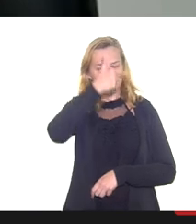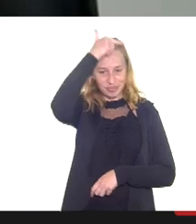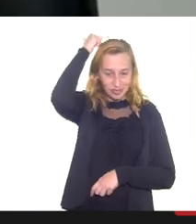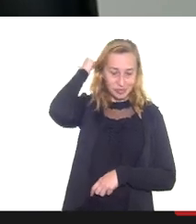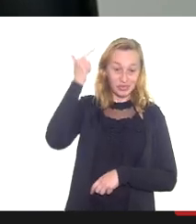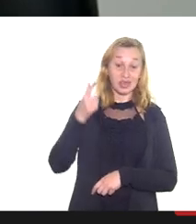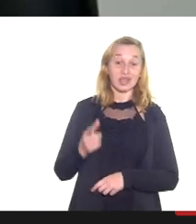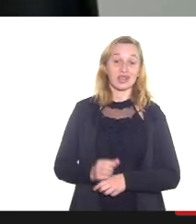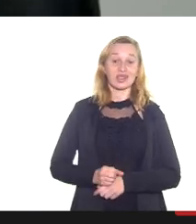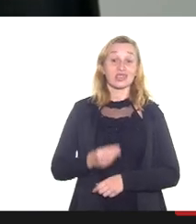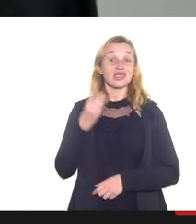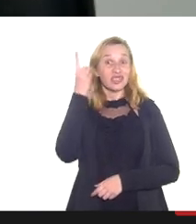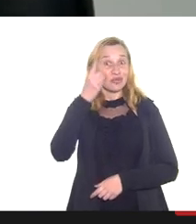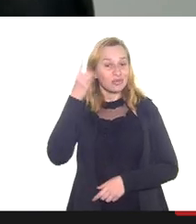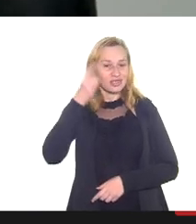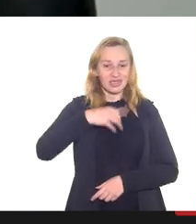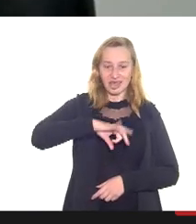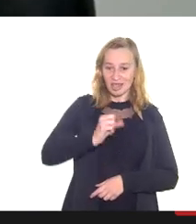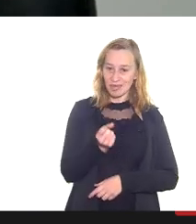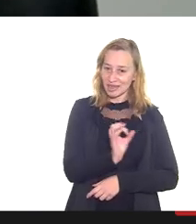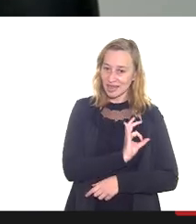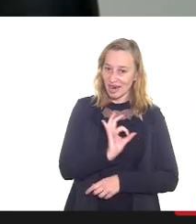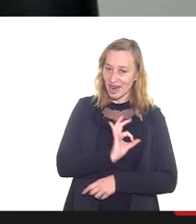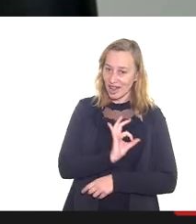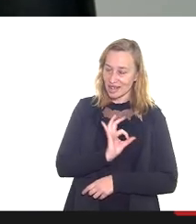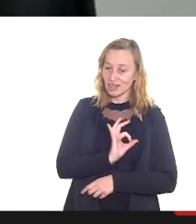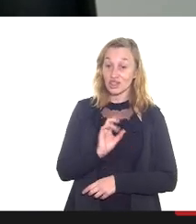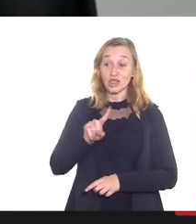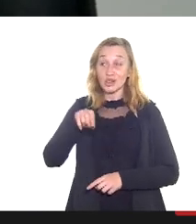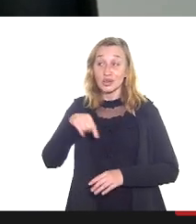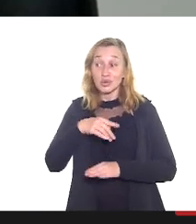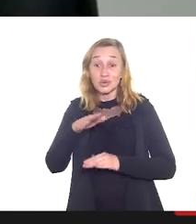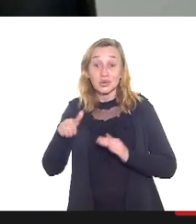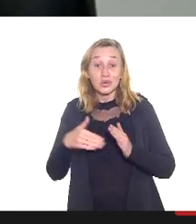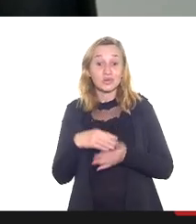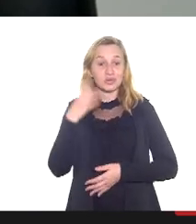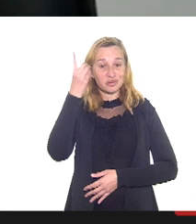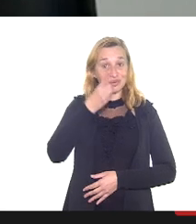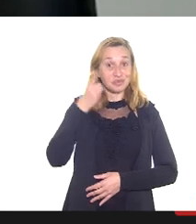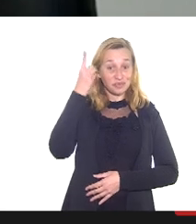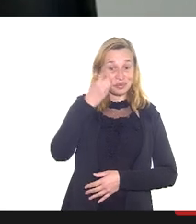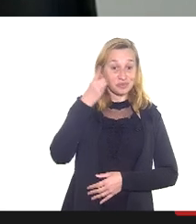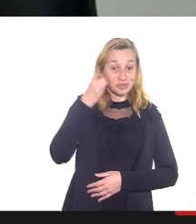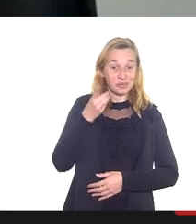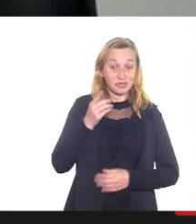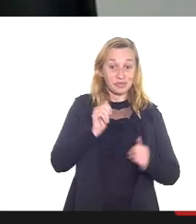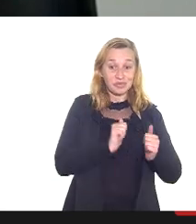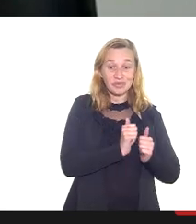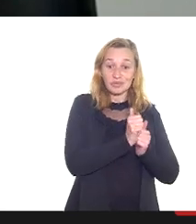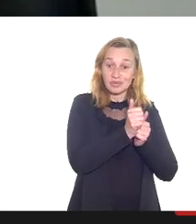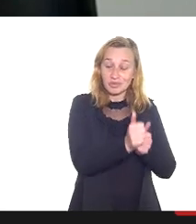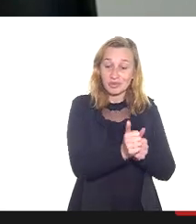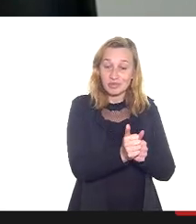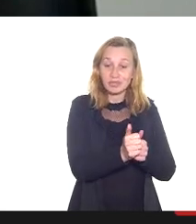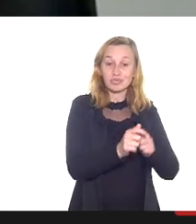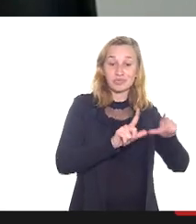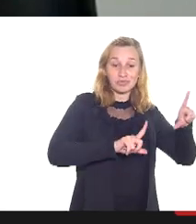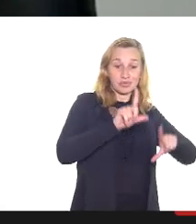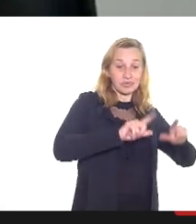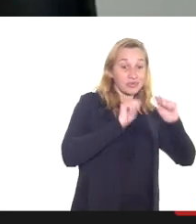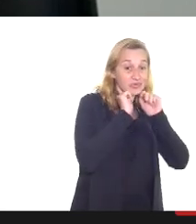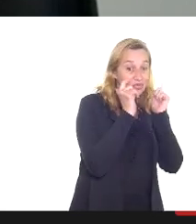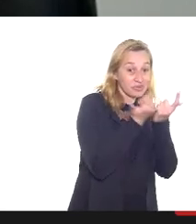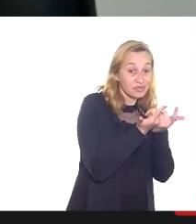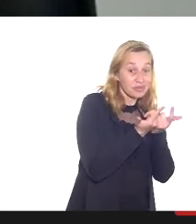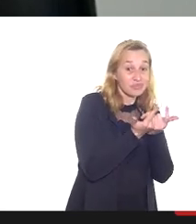Nobre deputada Marta Rocha, senhoras e senhores deputados e deputadas, aqueles que nos acompanham pela TV Alerj,